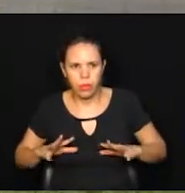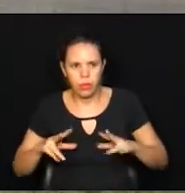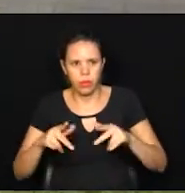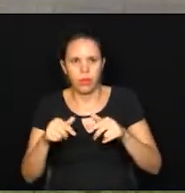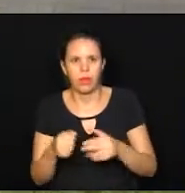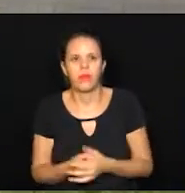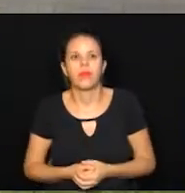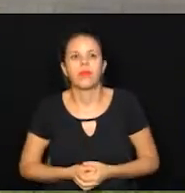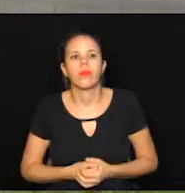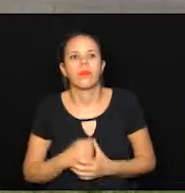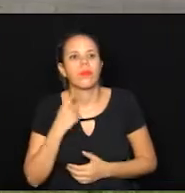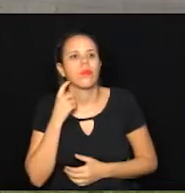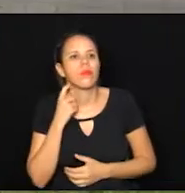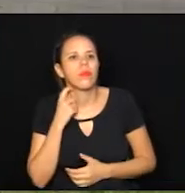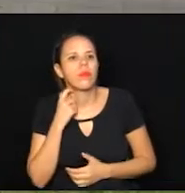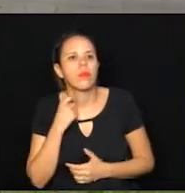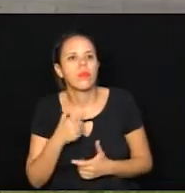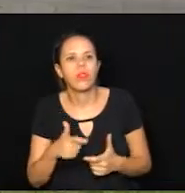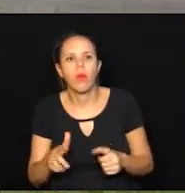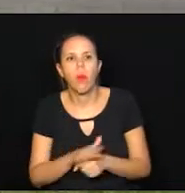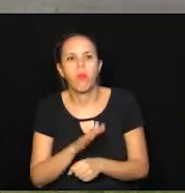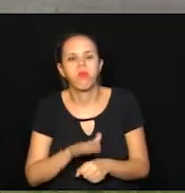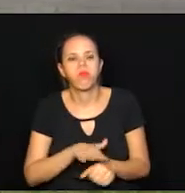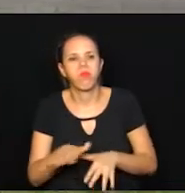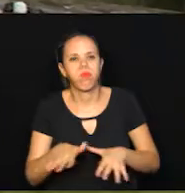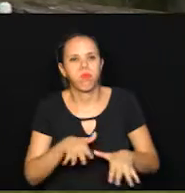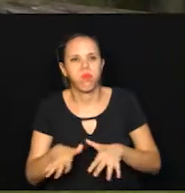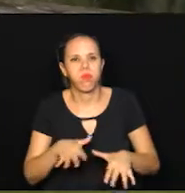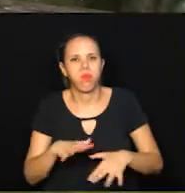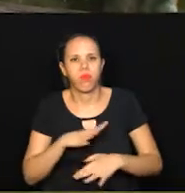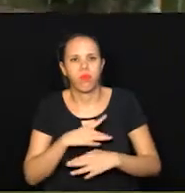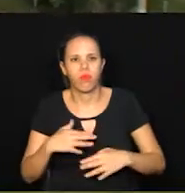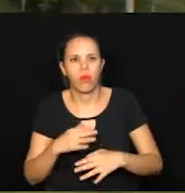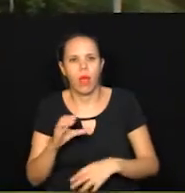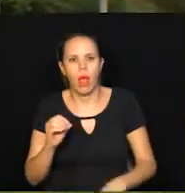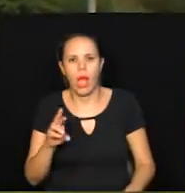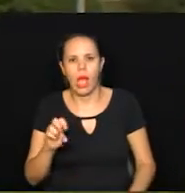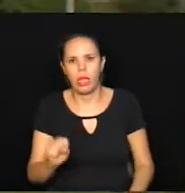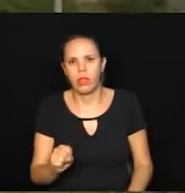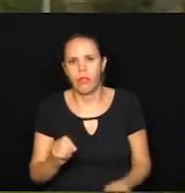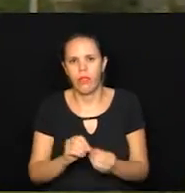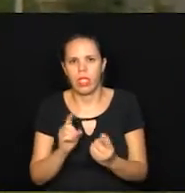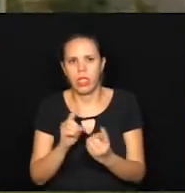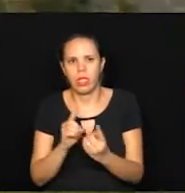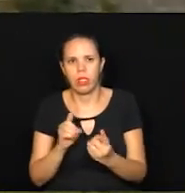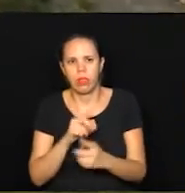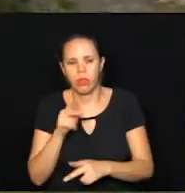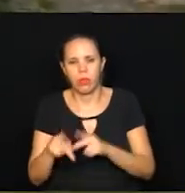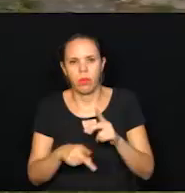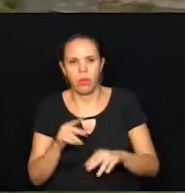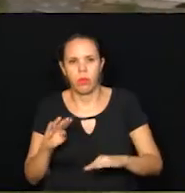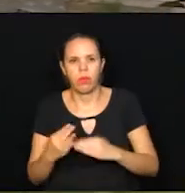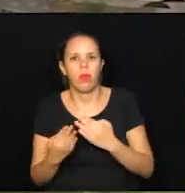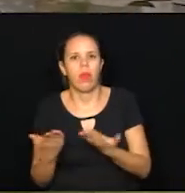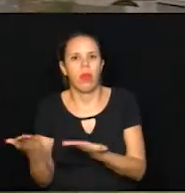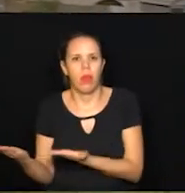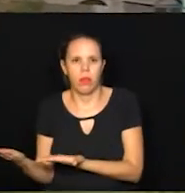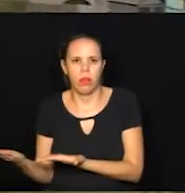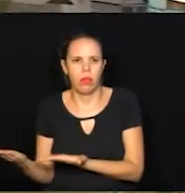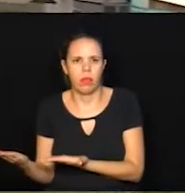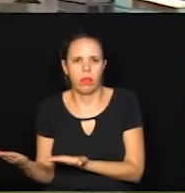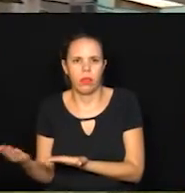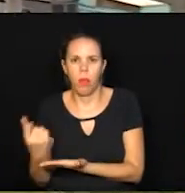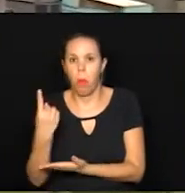essa complexibilidade de mobilidade urbana. O CRAS, que faz atendimento à comunidade do Jardim Bassoli, fica